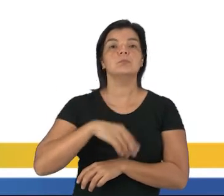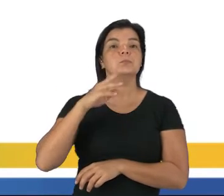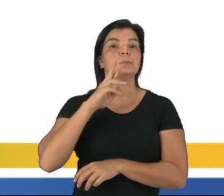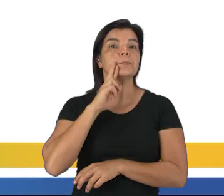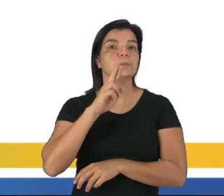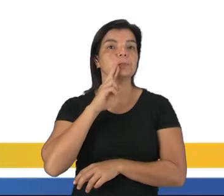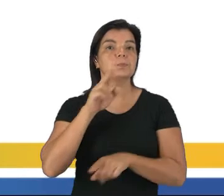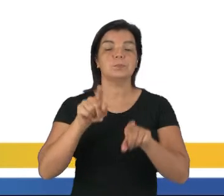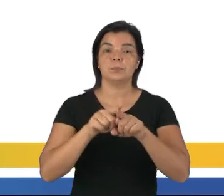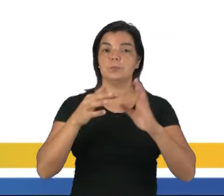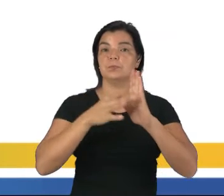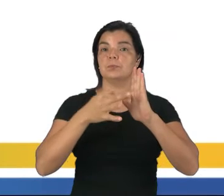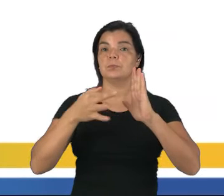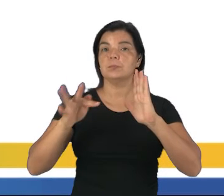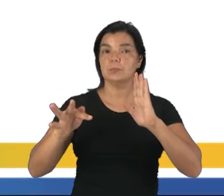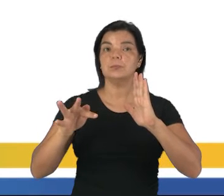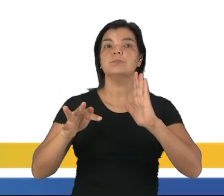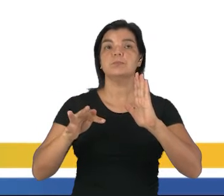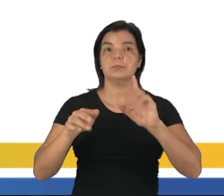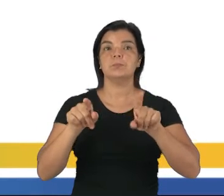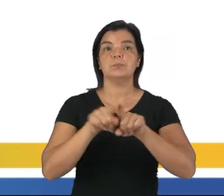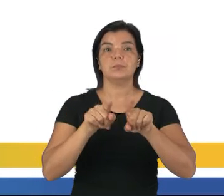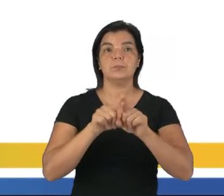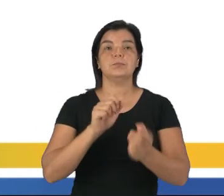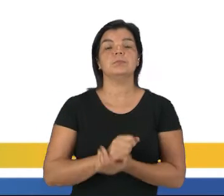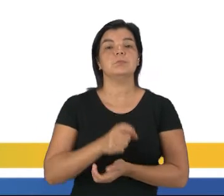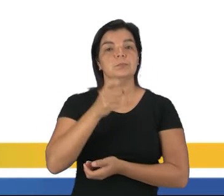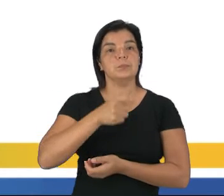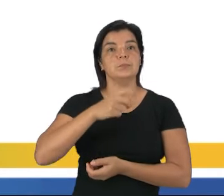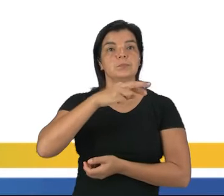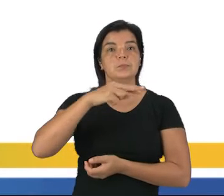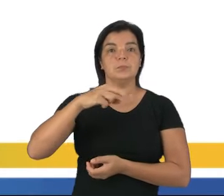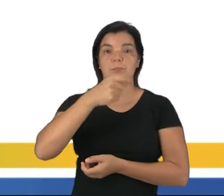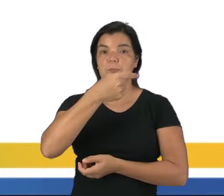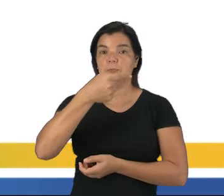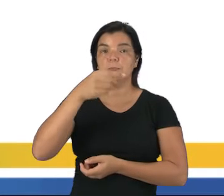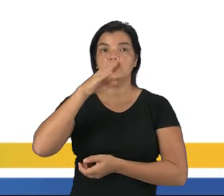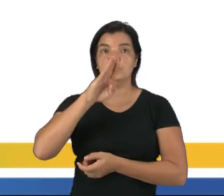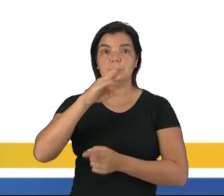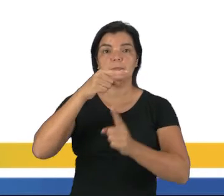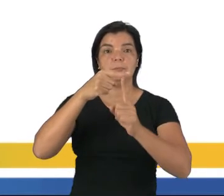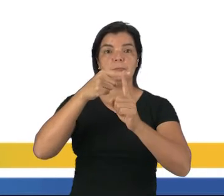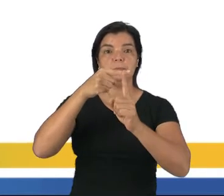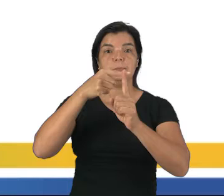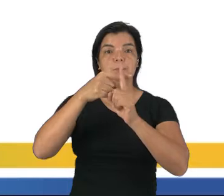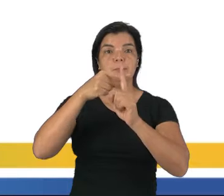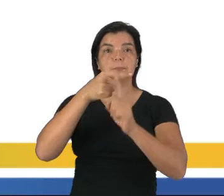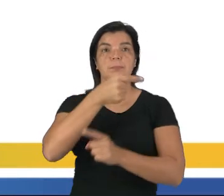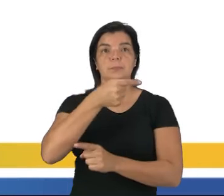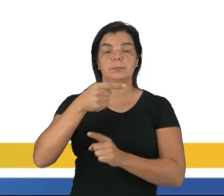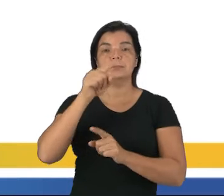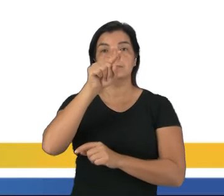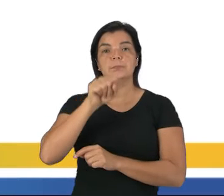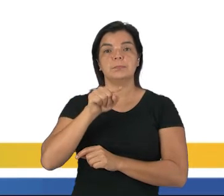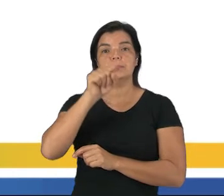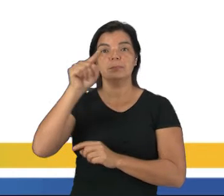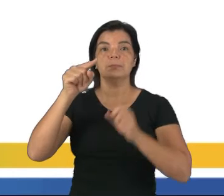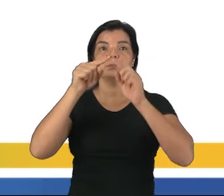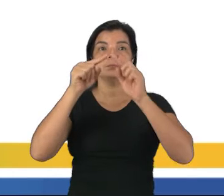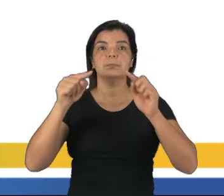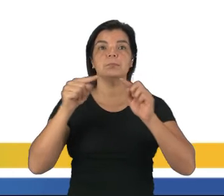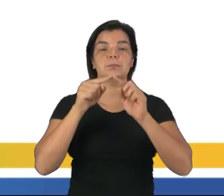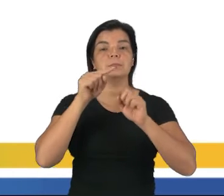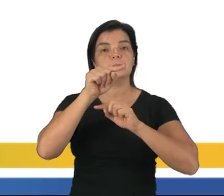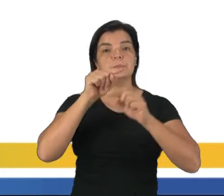resolve utilizando a fórmula de Bhaskara, certo? Que é essa fórmula que está aí na tela, né, em que eu tenho aí menos b, mais ou menos raiz de delta